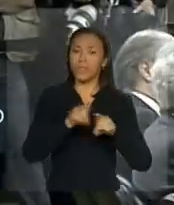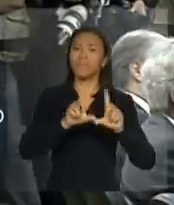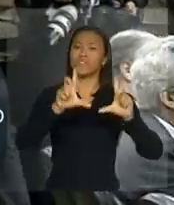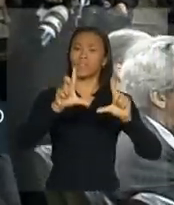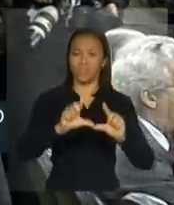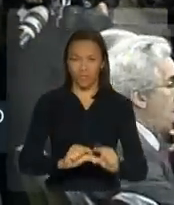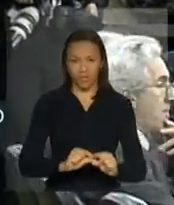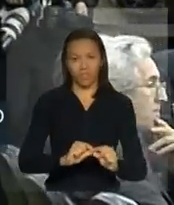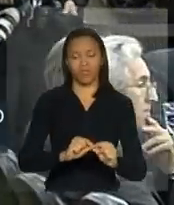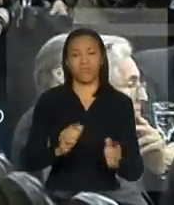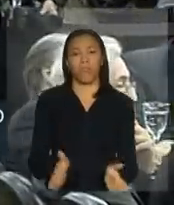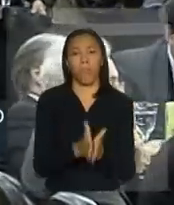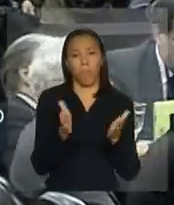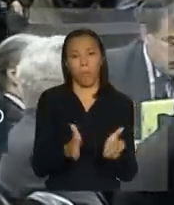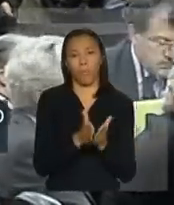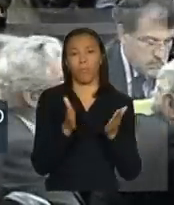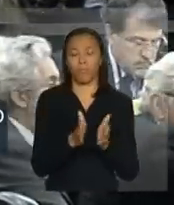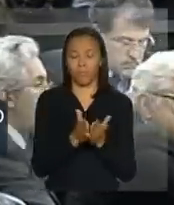redução das desigualdades.